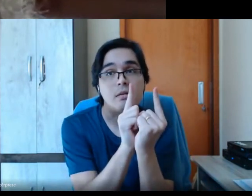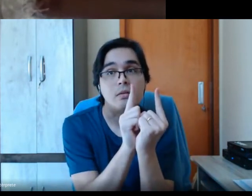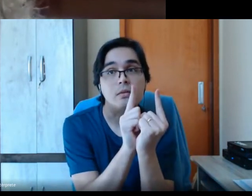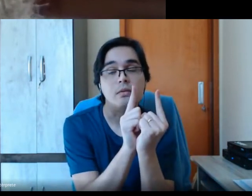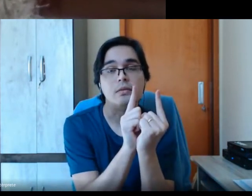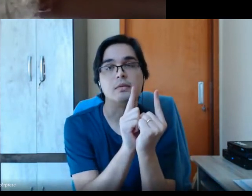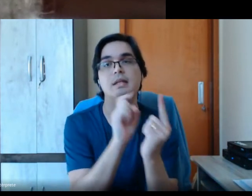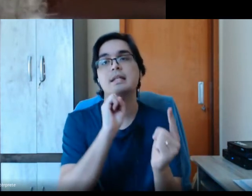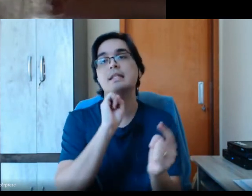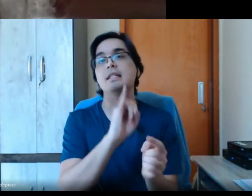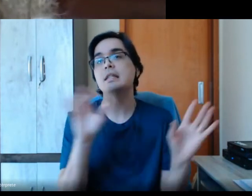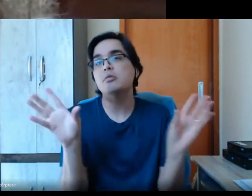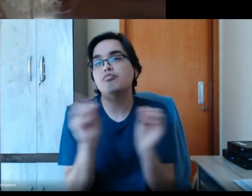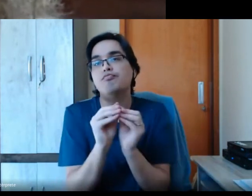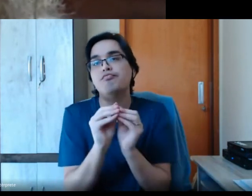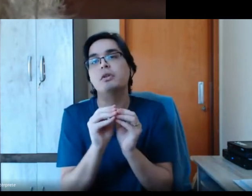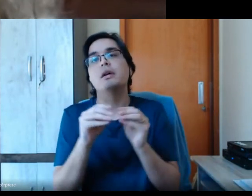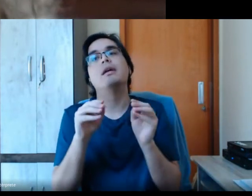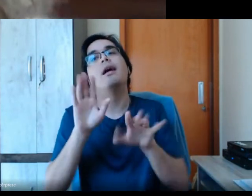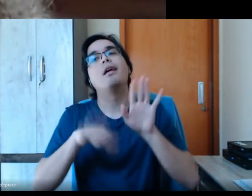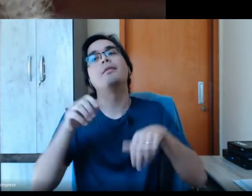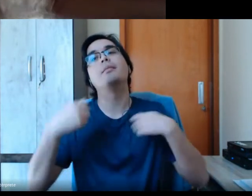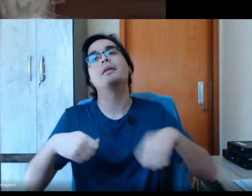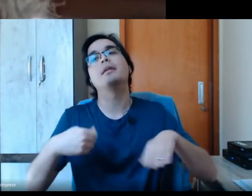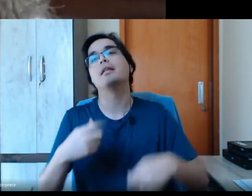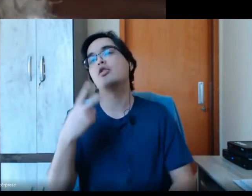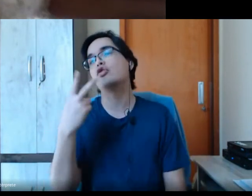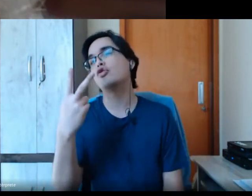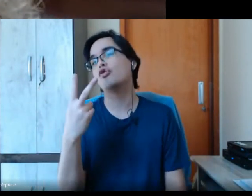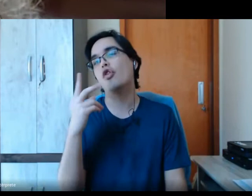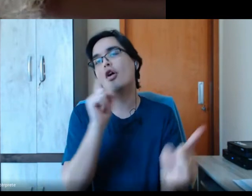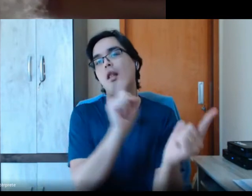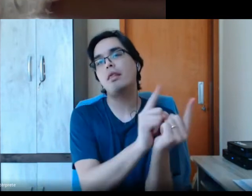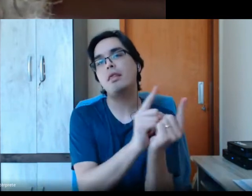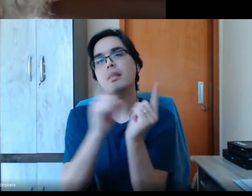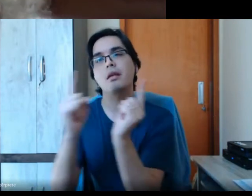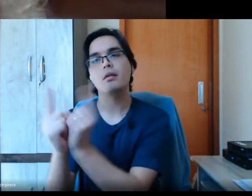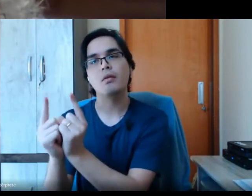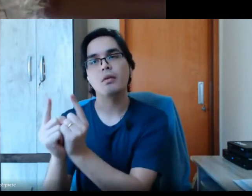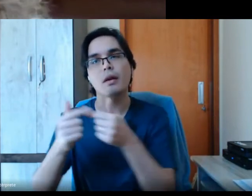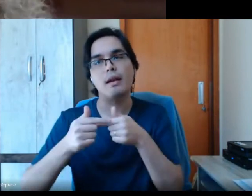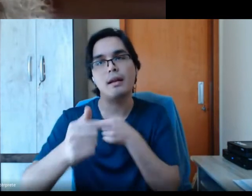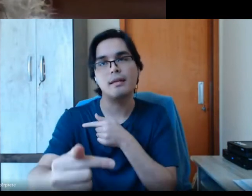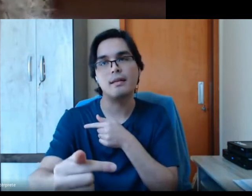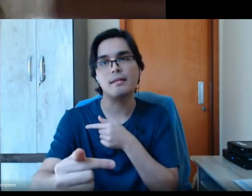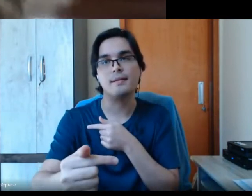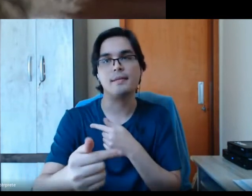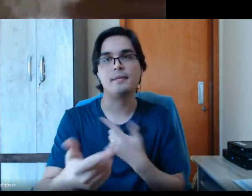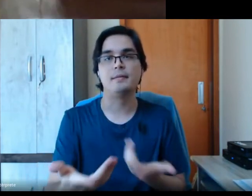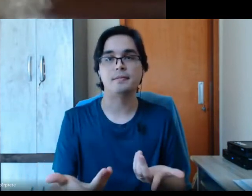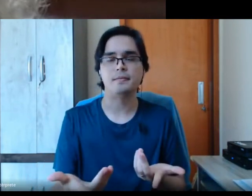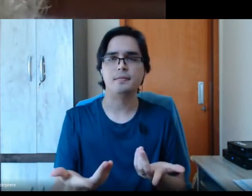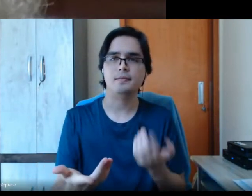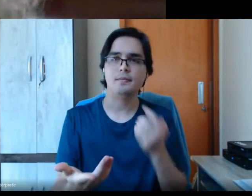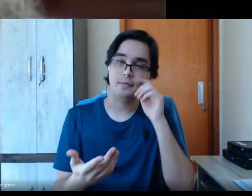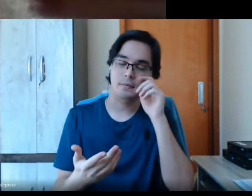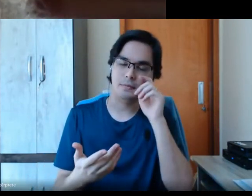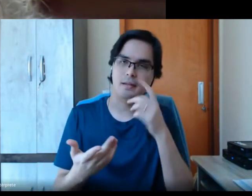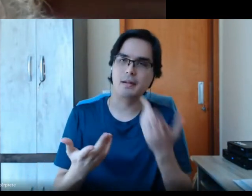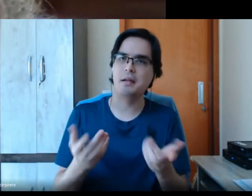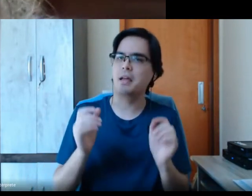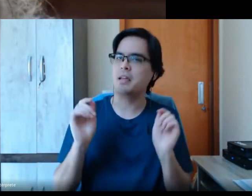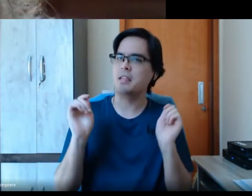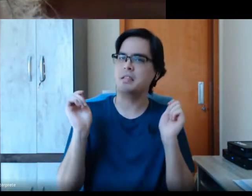do aluno. Nesses 8 horas condensadas, ele vai ter que interagir com o material, fazer as atividades, participar dos encontros